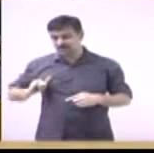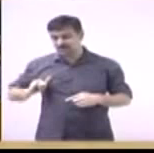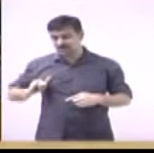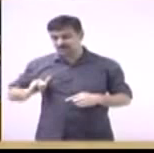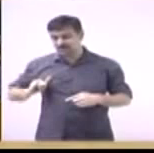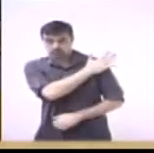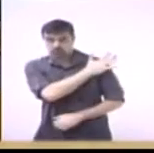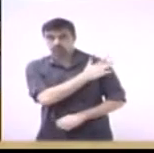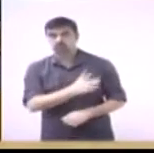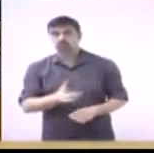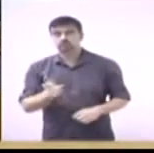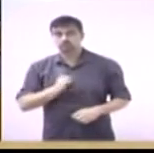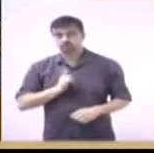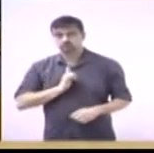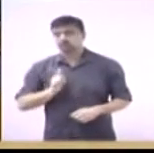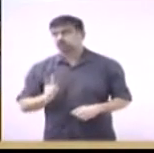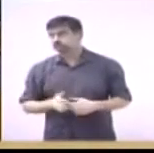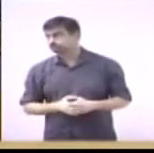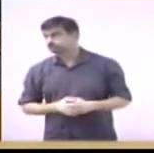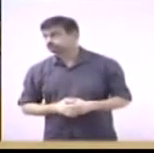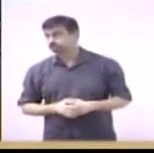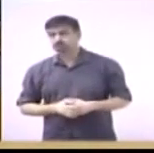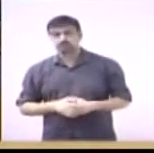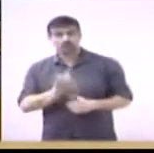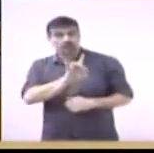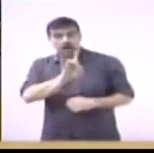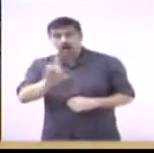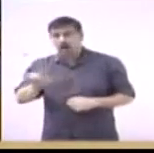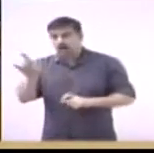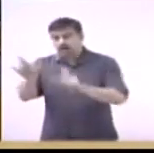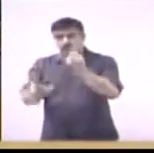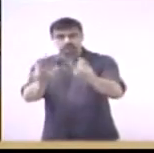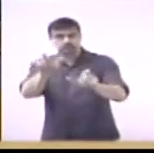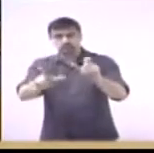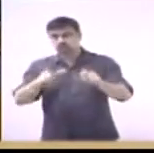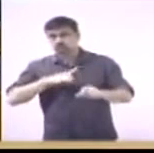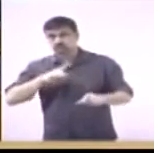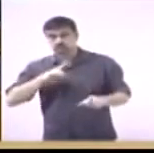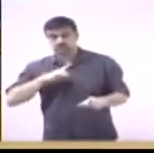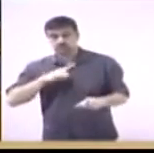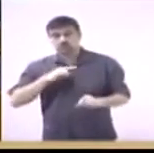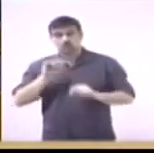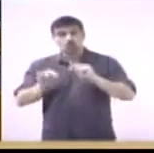é direito de foro íntimo, as pessoas terem o que elas